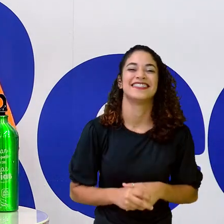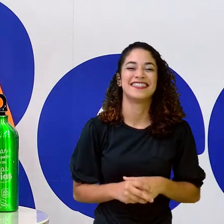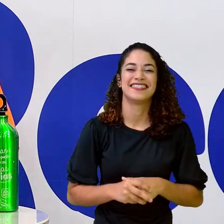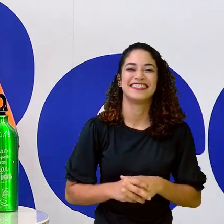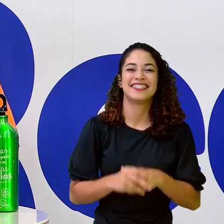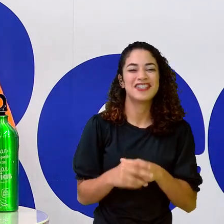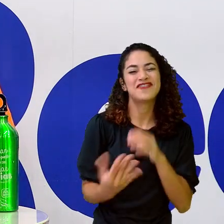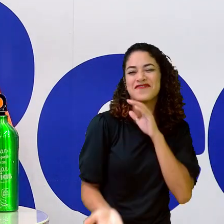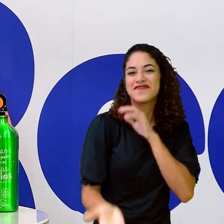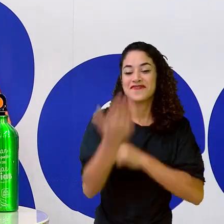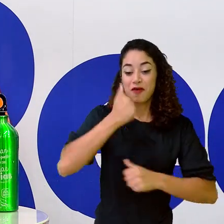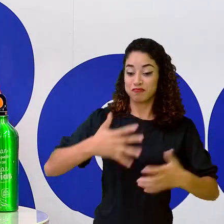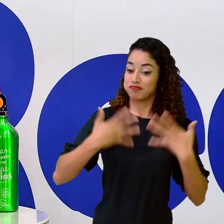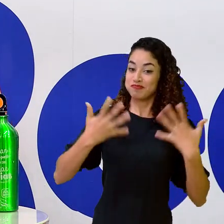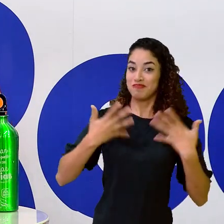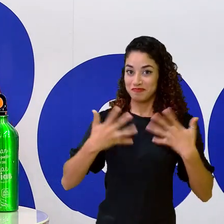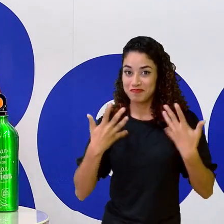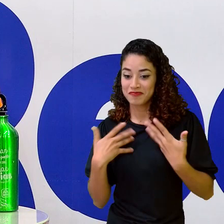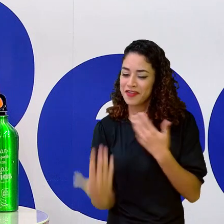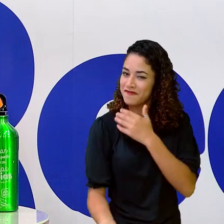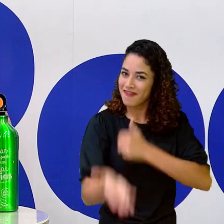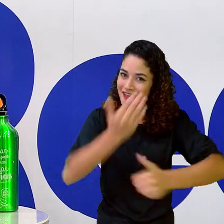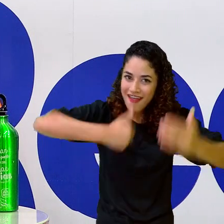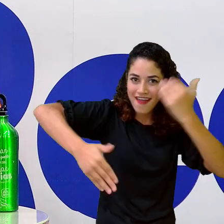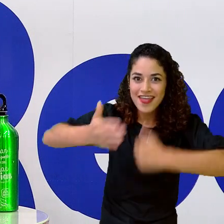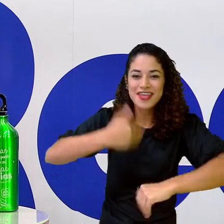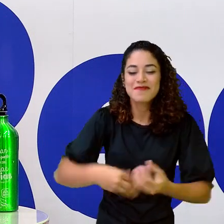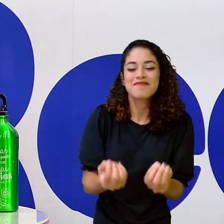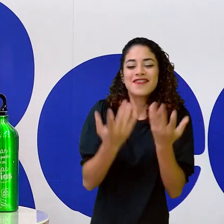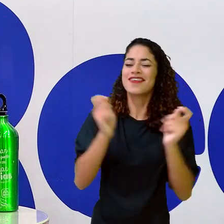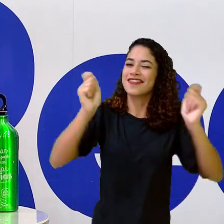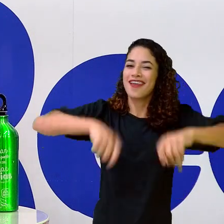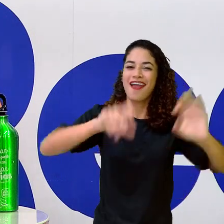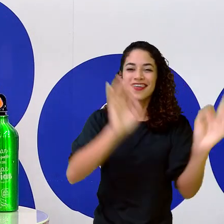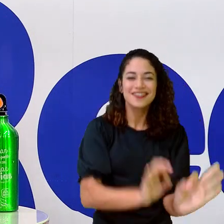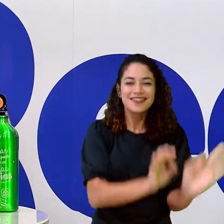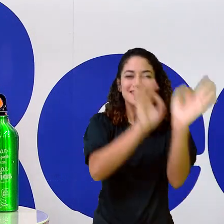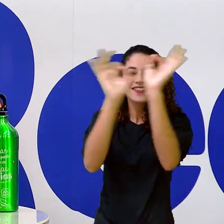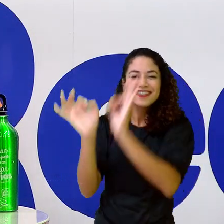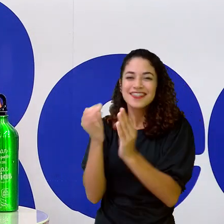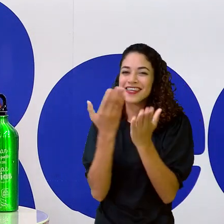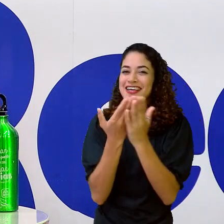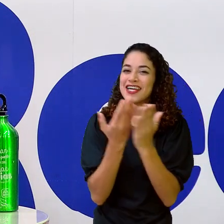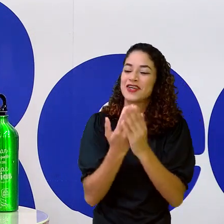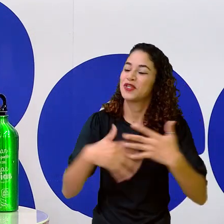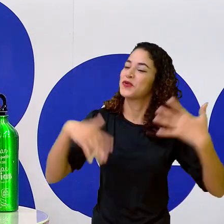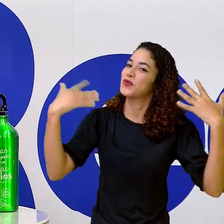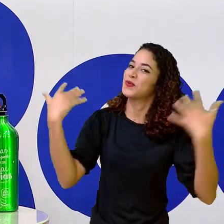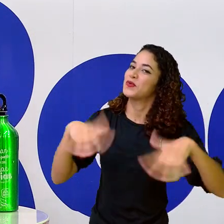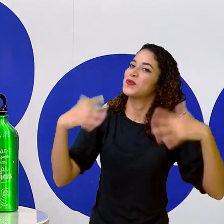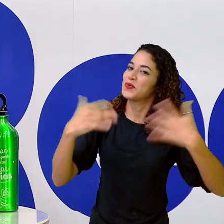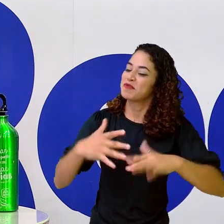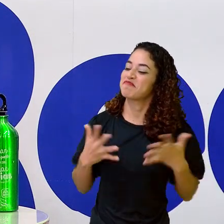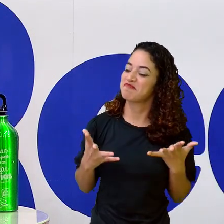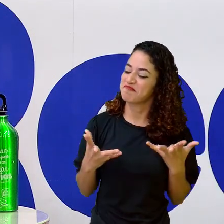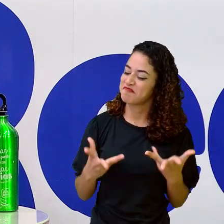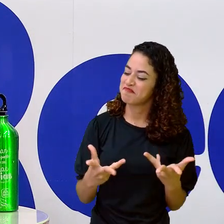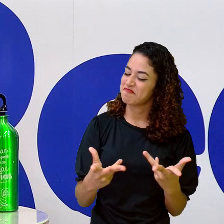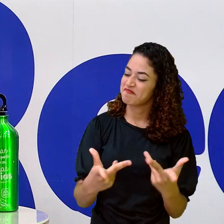Então, vamos nos animar, vamos chegar juntos. A gente vai assistir a senhora essa aula, vai ser maravilhoso.